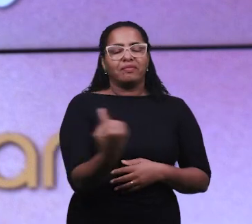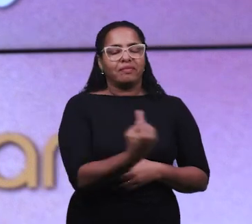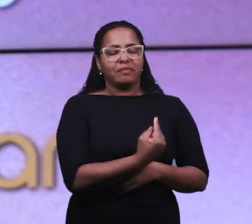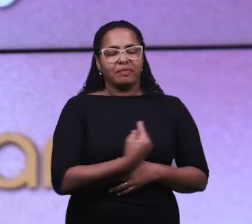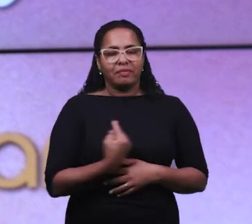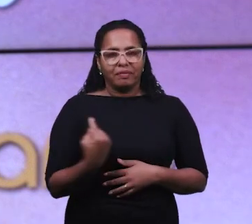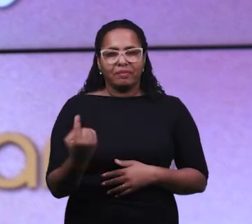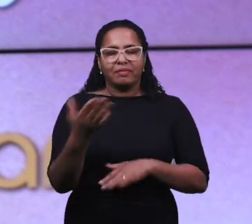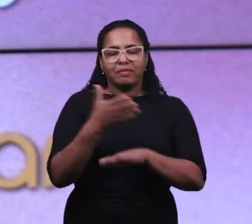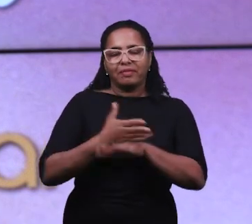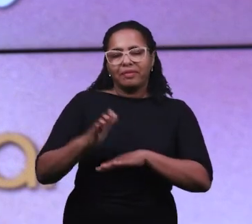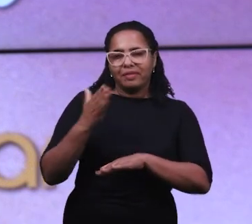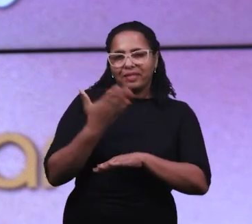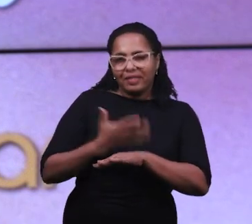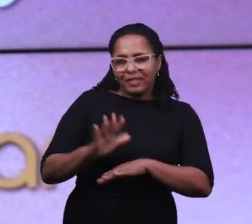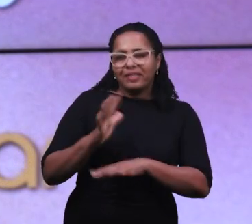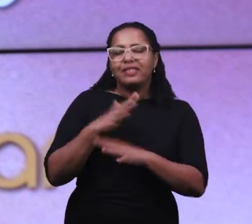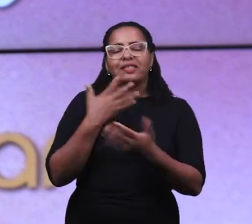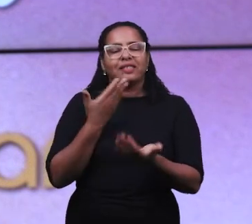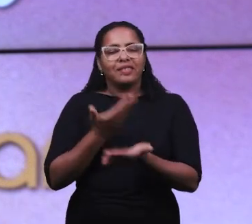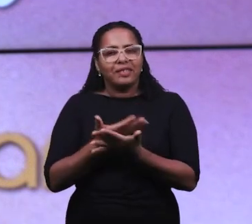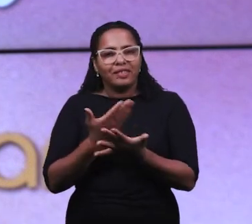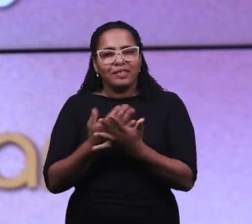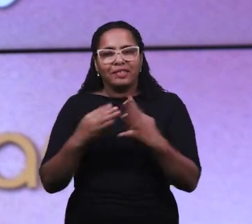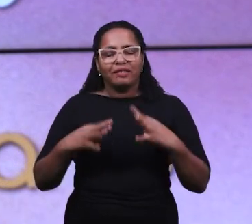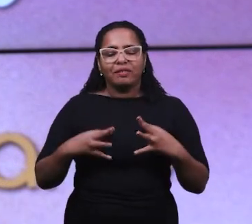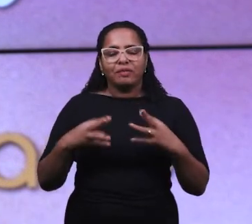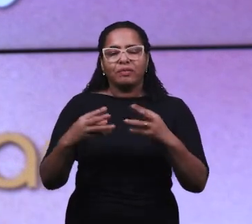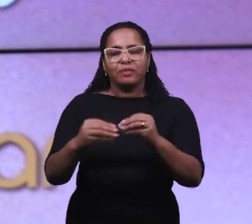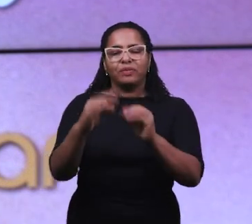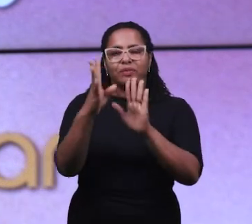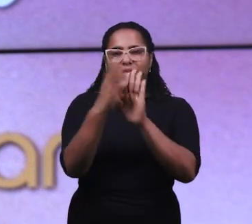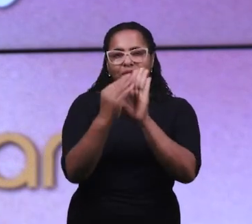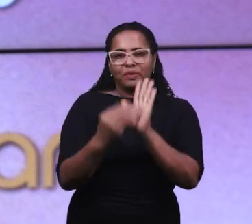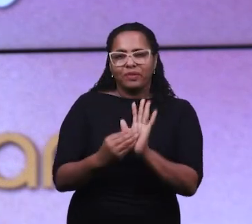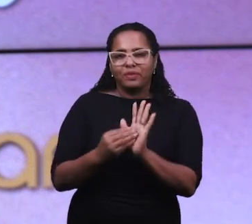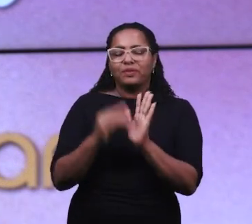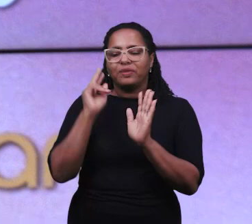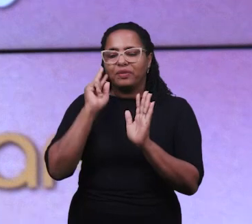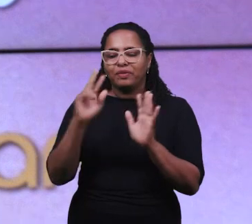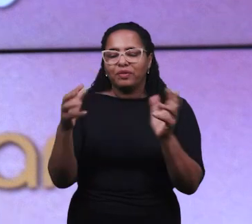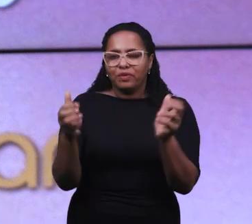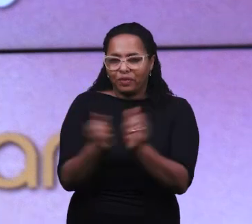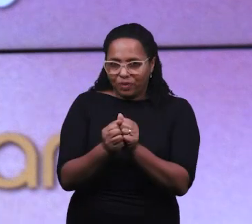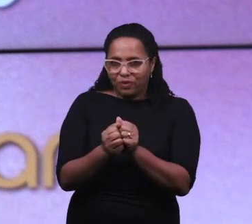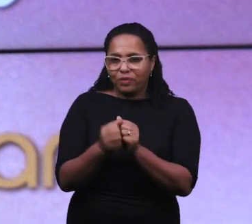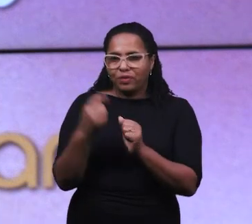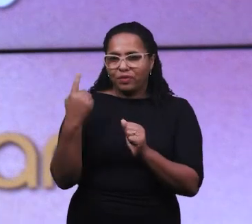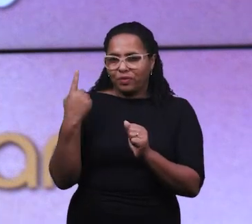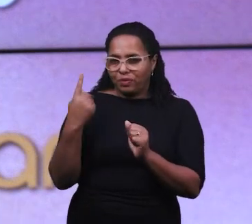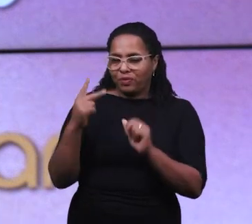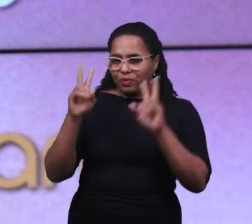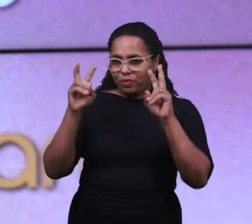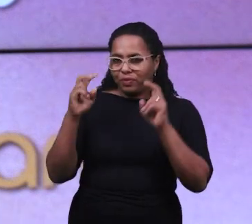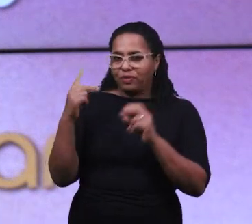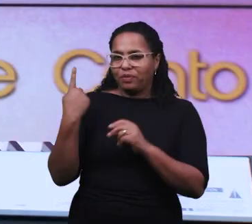nossas práticas, os nossos estudos e todo o conteúdo que temos visto juntos aqui no Pra Teu